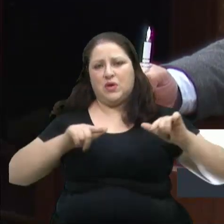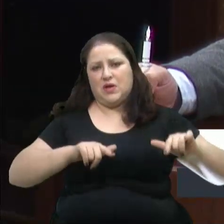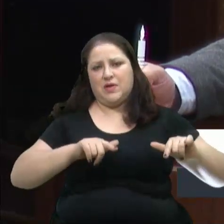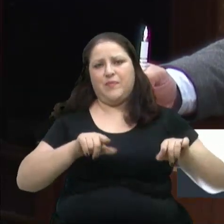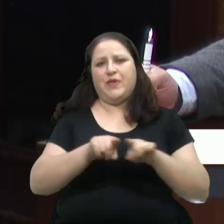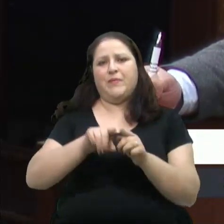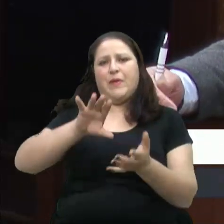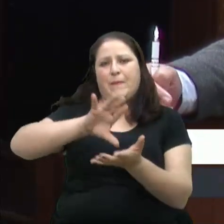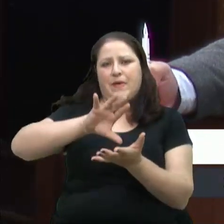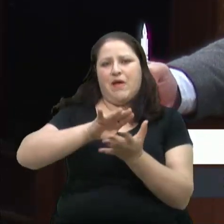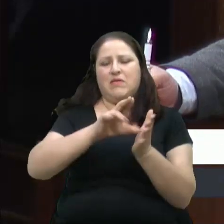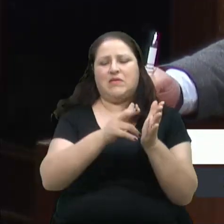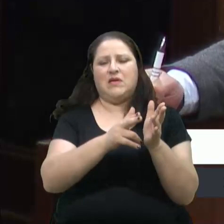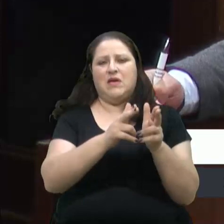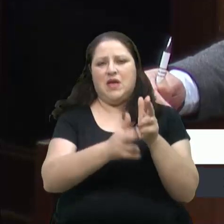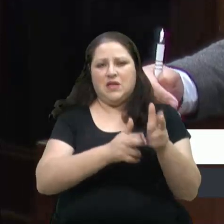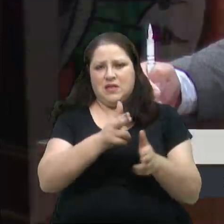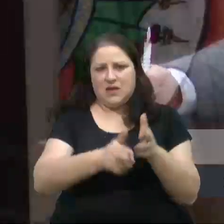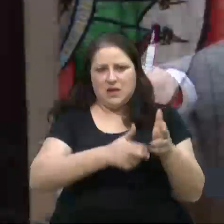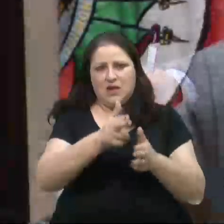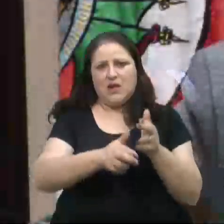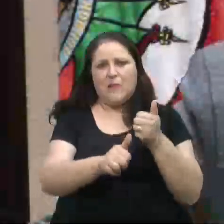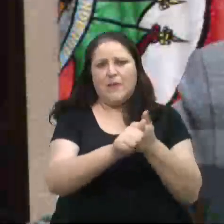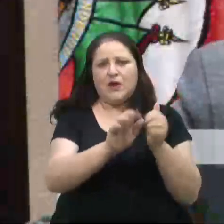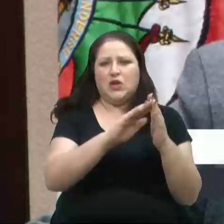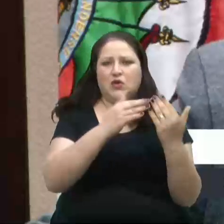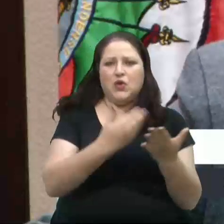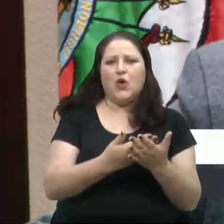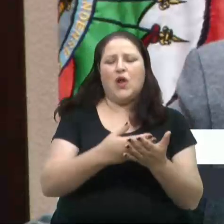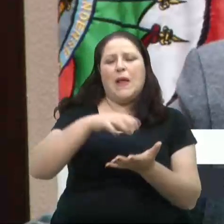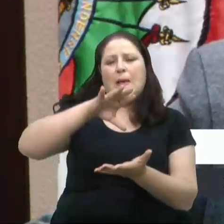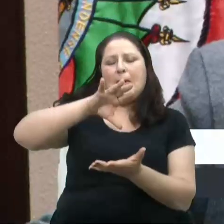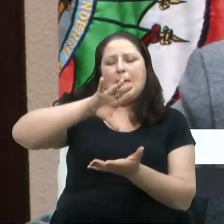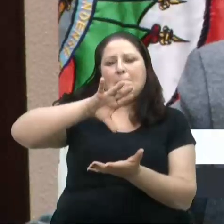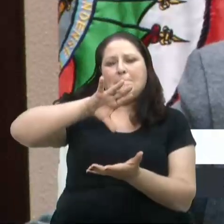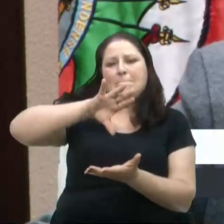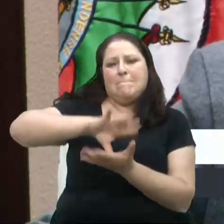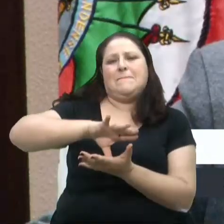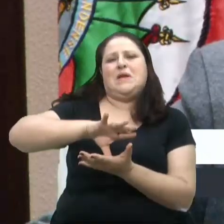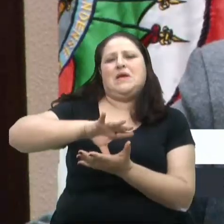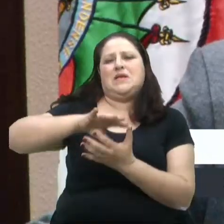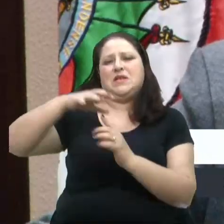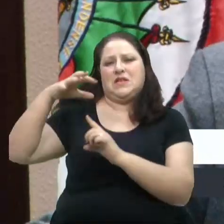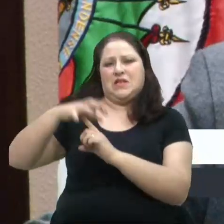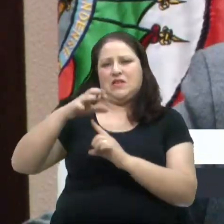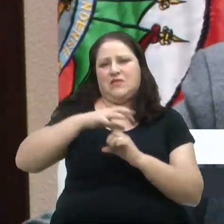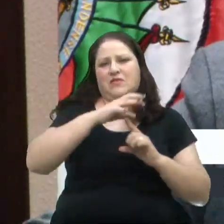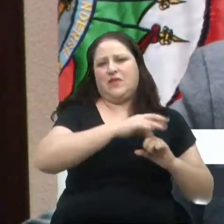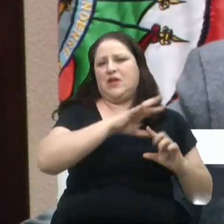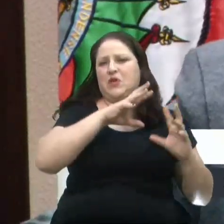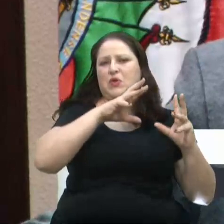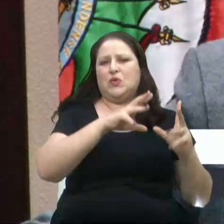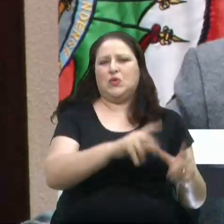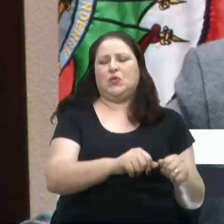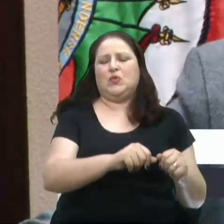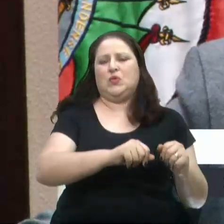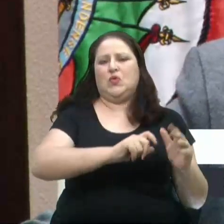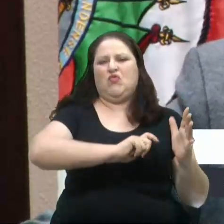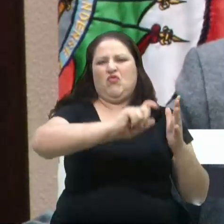da Praça do trem perto da escola a Praça das feiras estão todos é pichados né então a sugestão